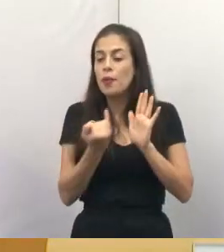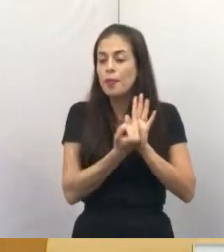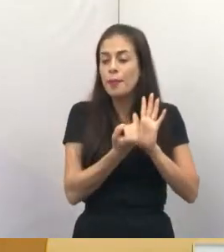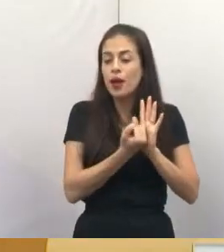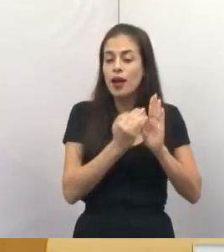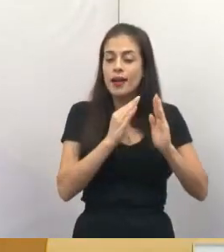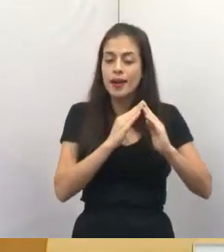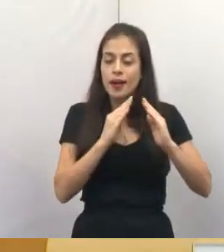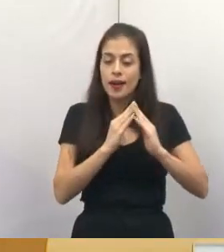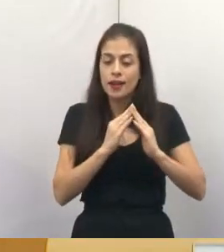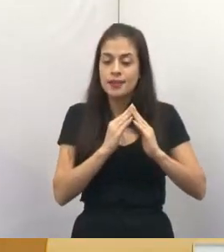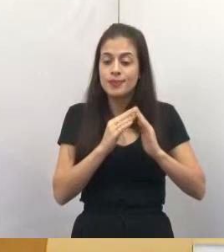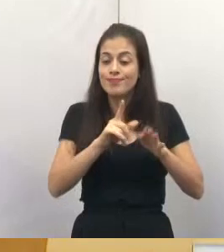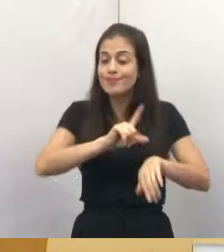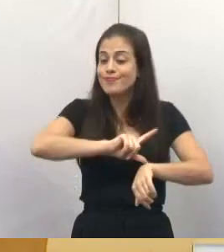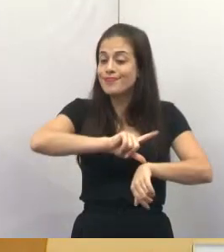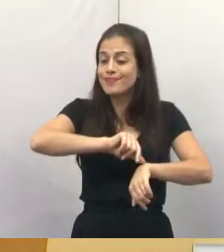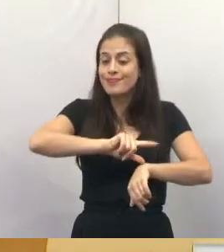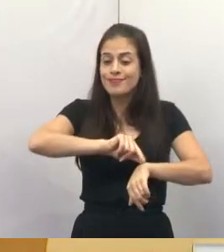quitação do débito do IPTU,